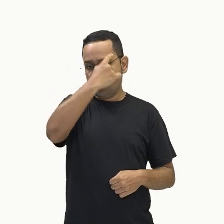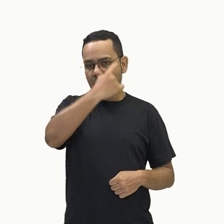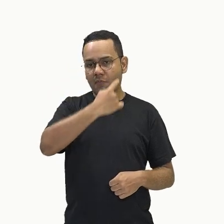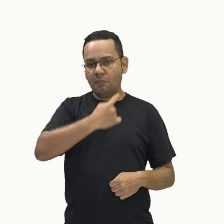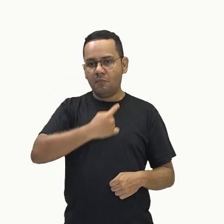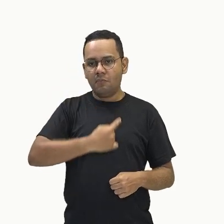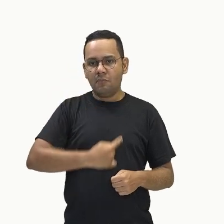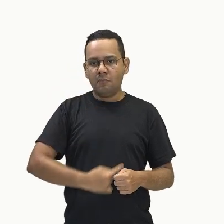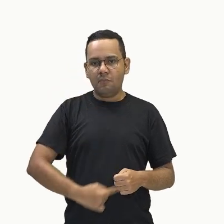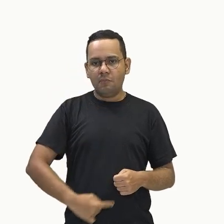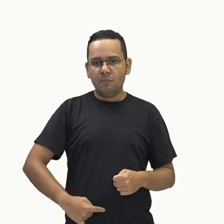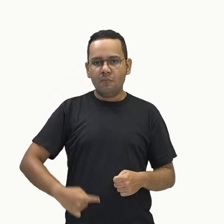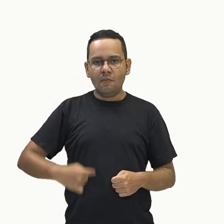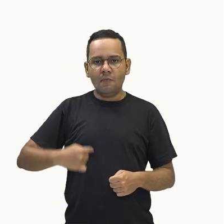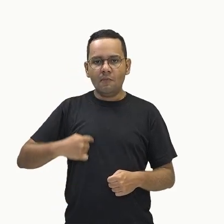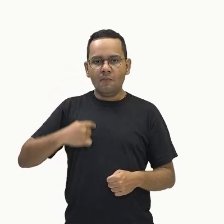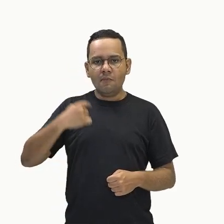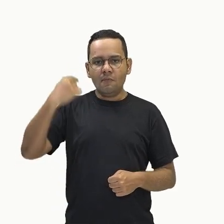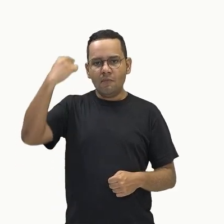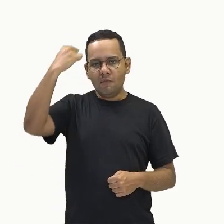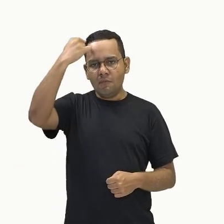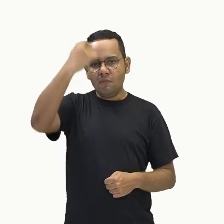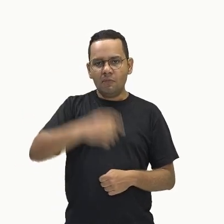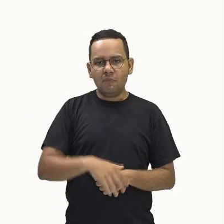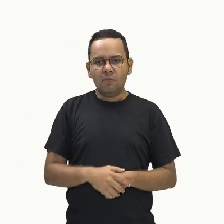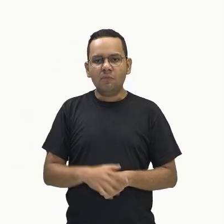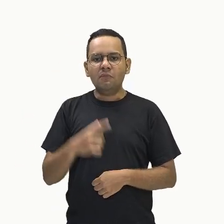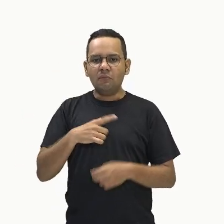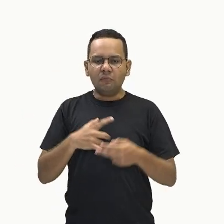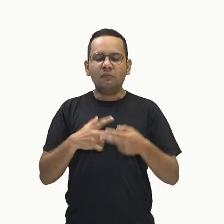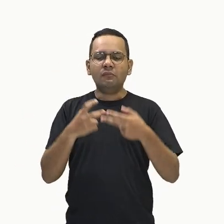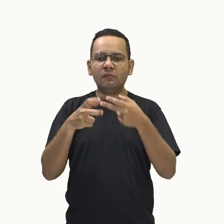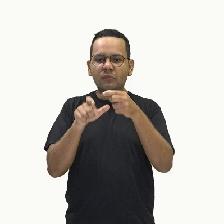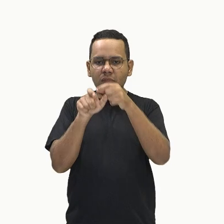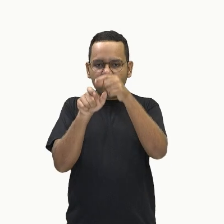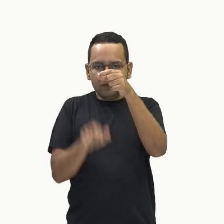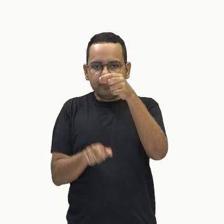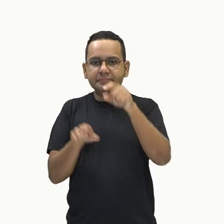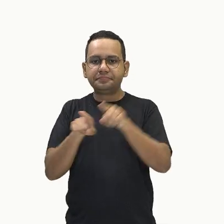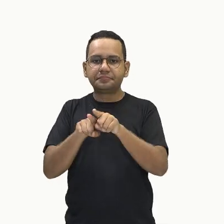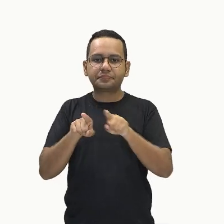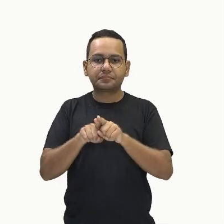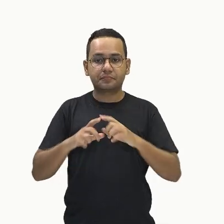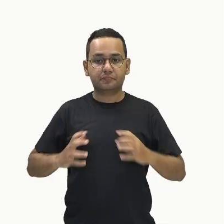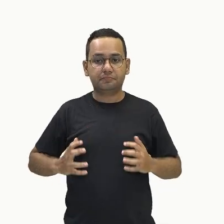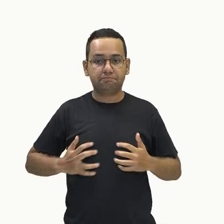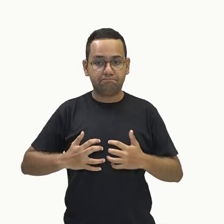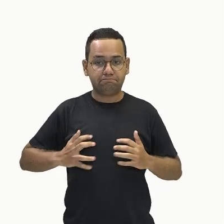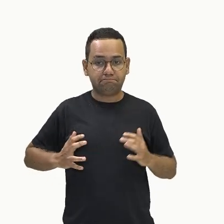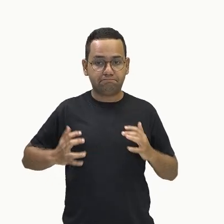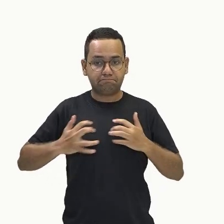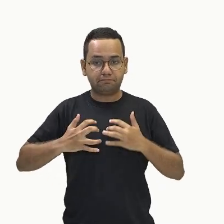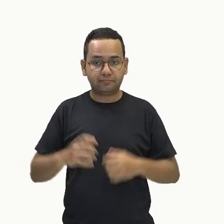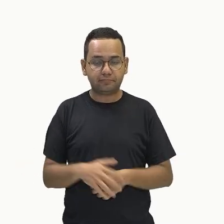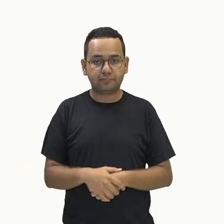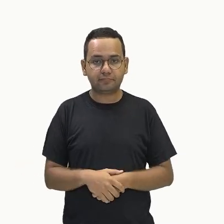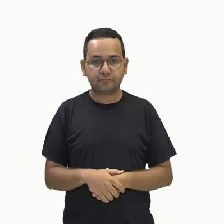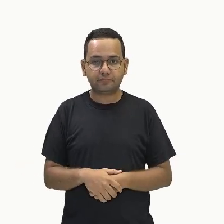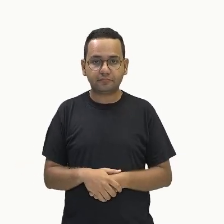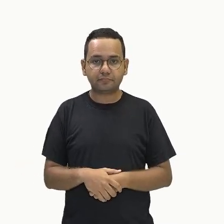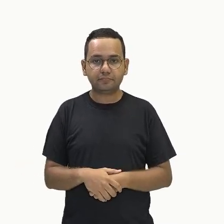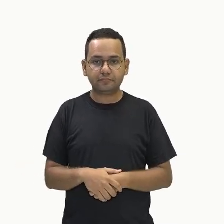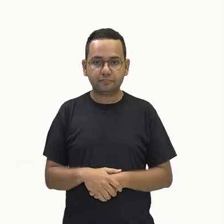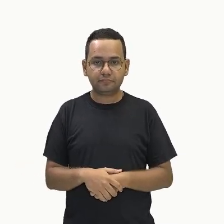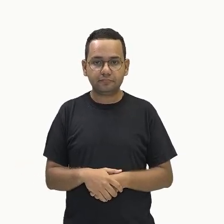sua coluna vertebral, as suas costelas, certo? E